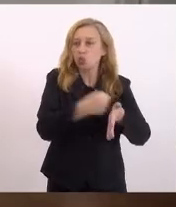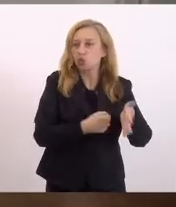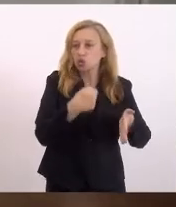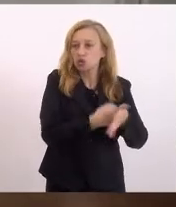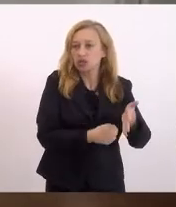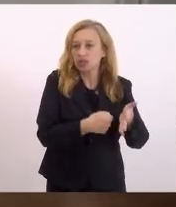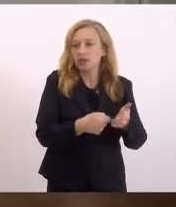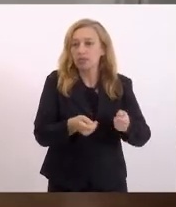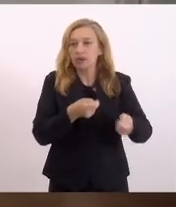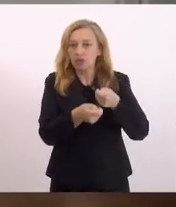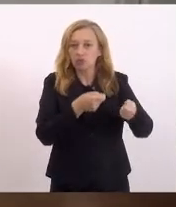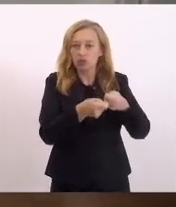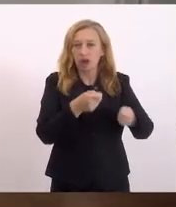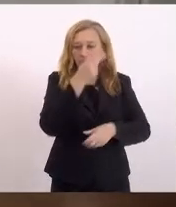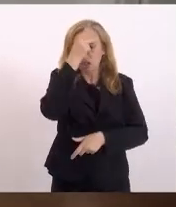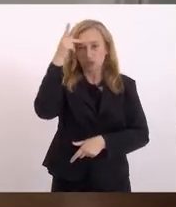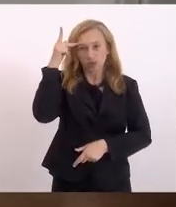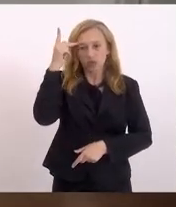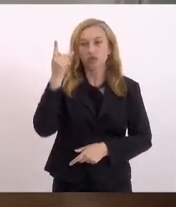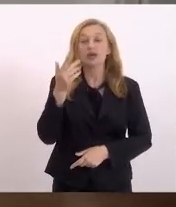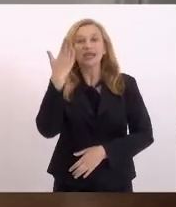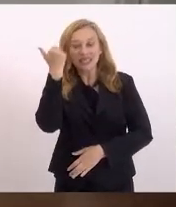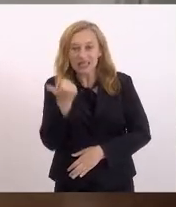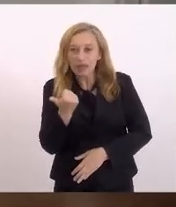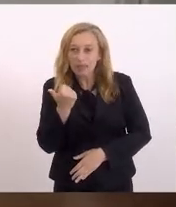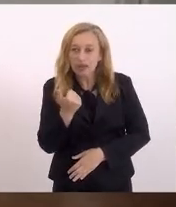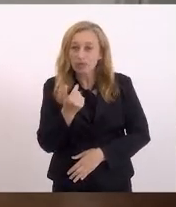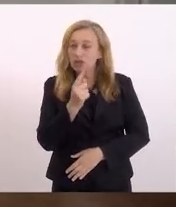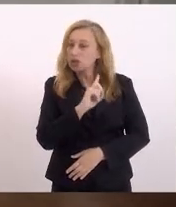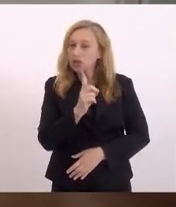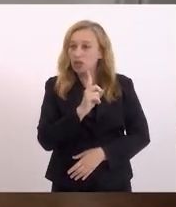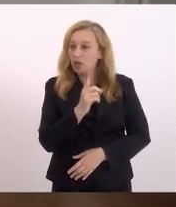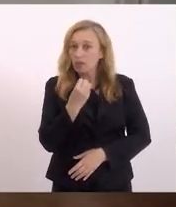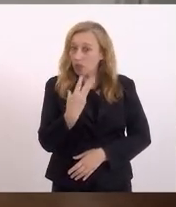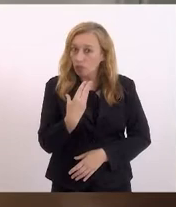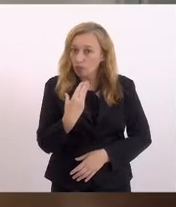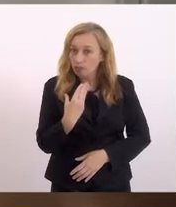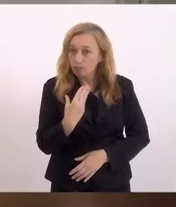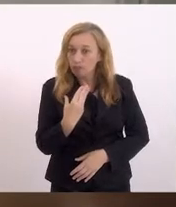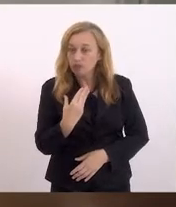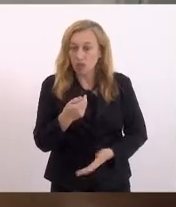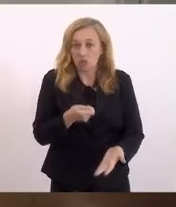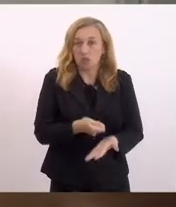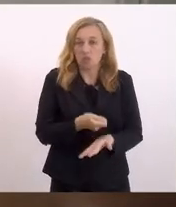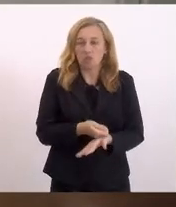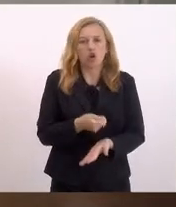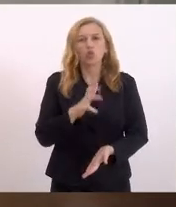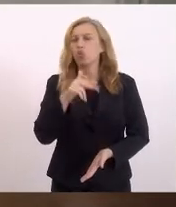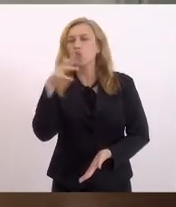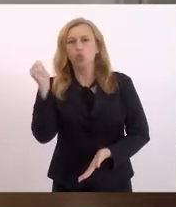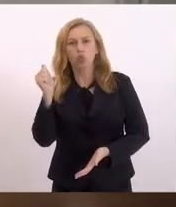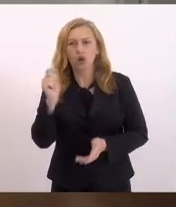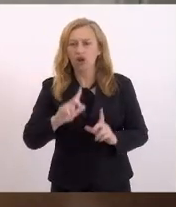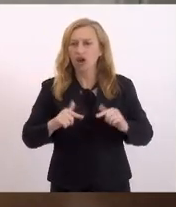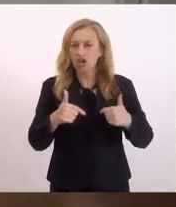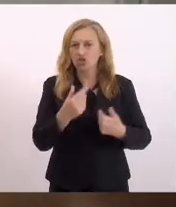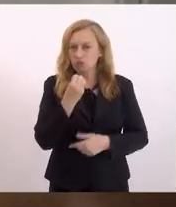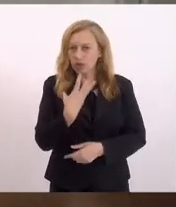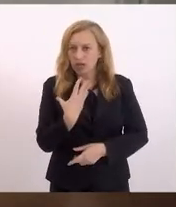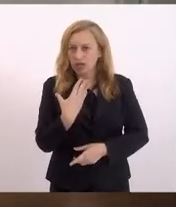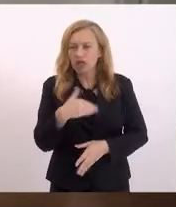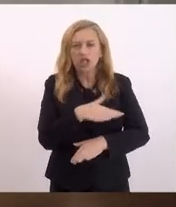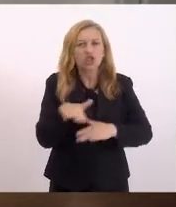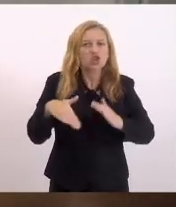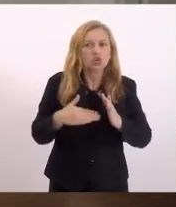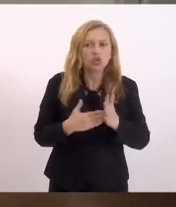para controlar as pessoas. A gente sabe que isso não funciona, que o autoritarismo nunca funcionou e que todas